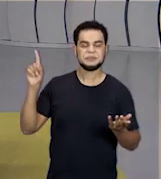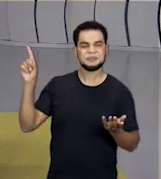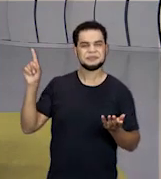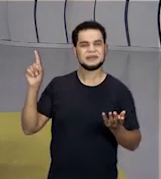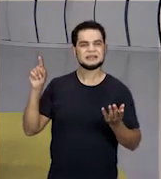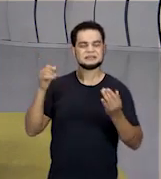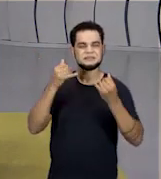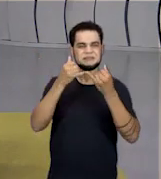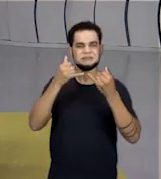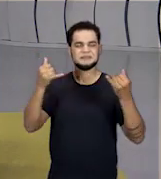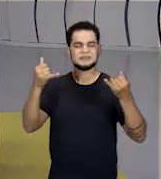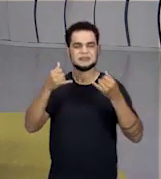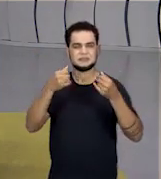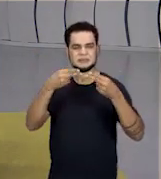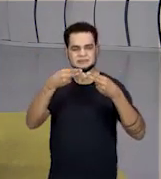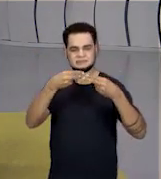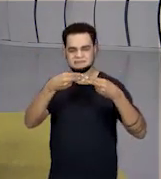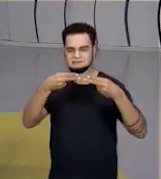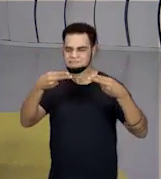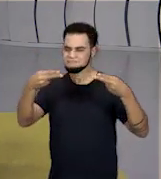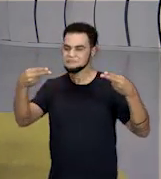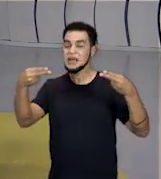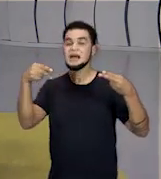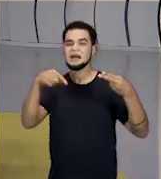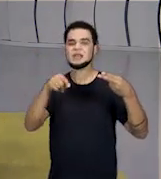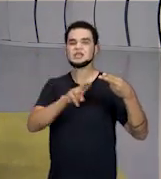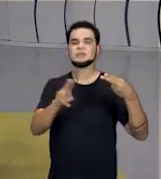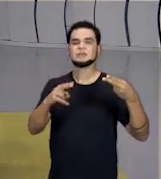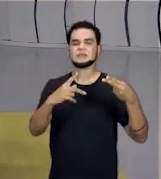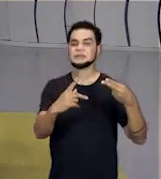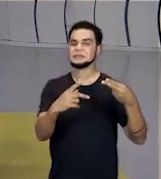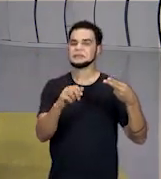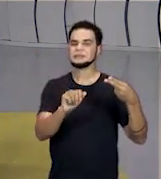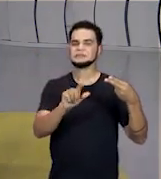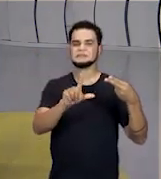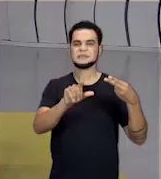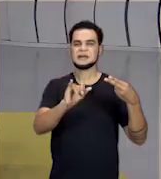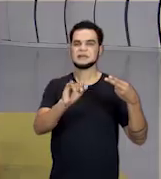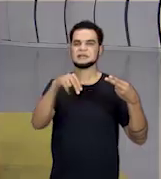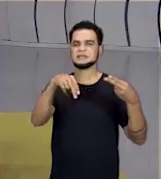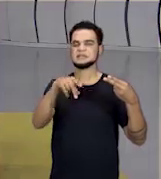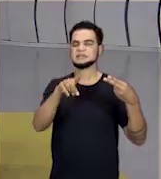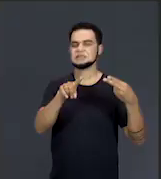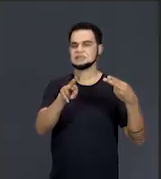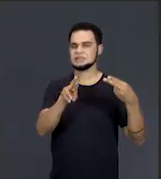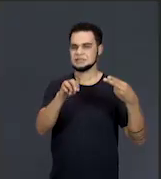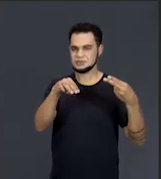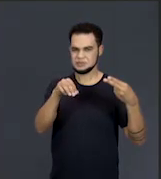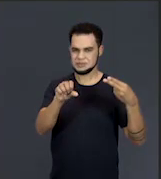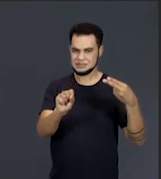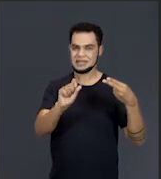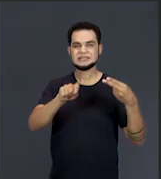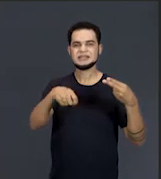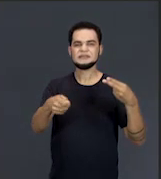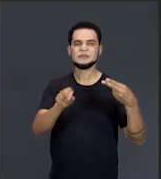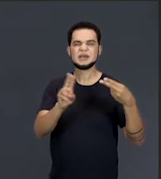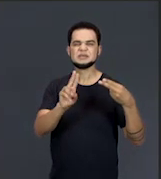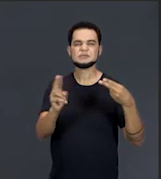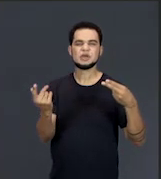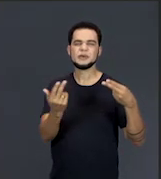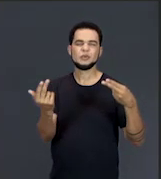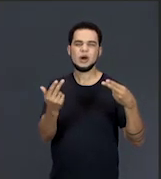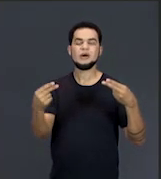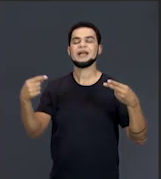aqui, então, nós chamamos que são palíndromos, tá? Que são homônimos aí que vão colar aí uma fita na outra, que